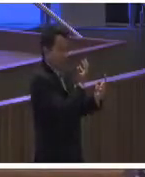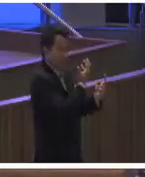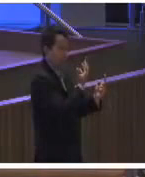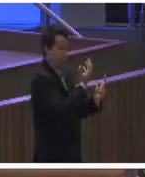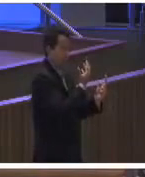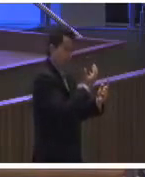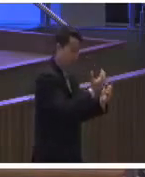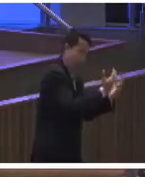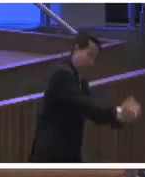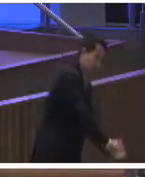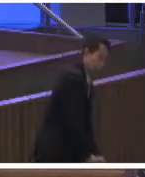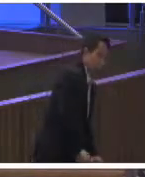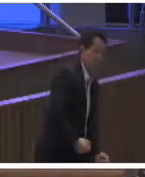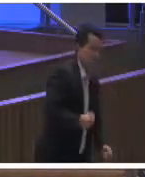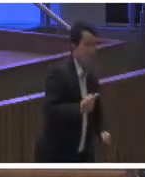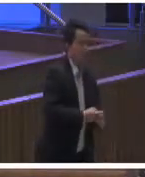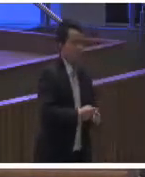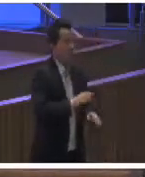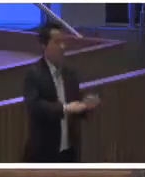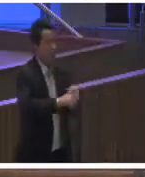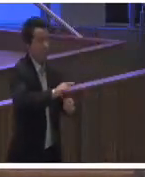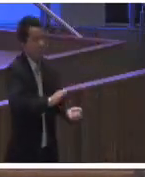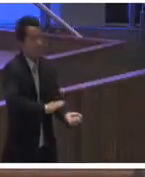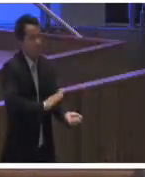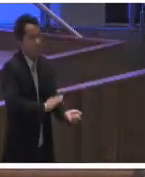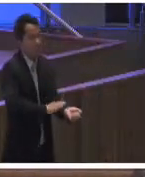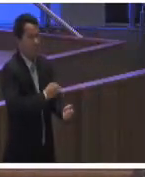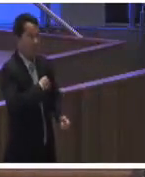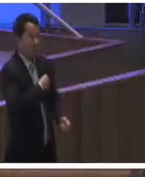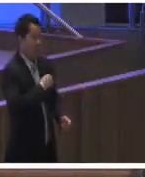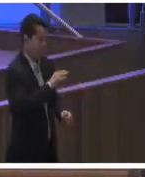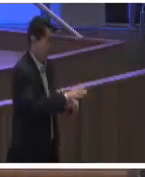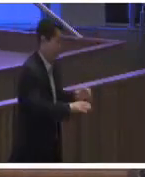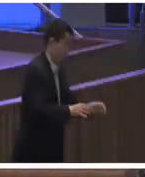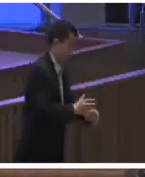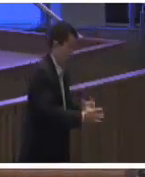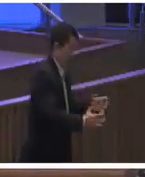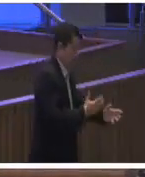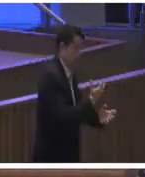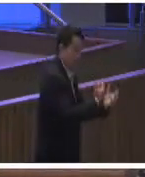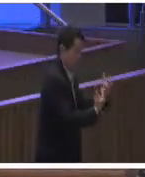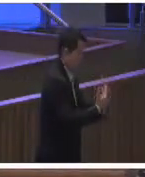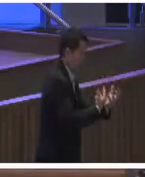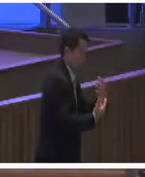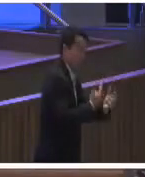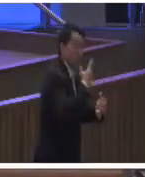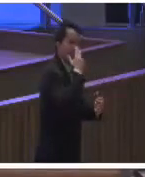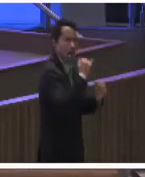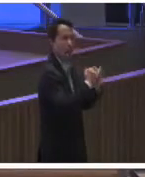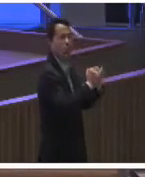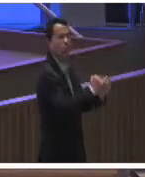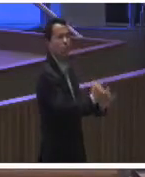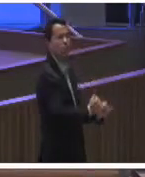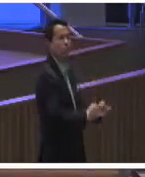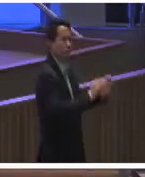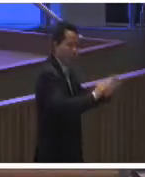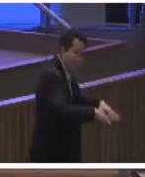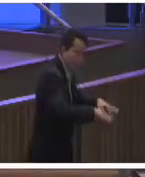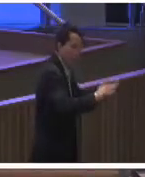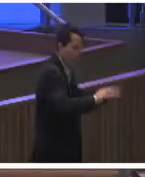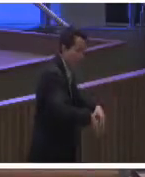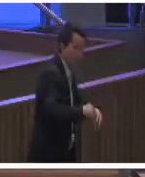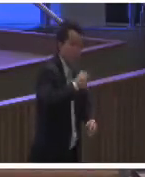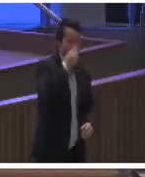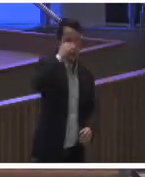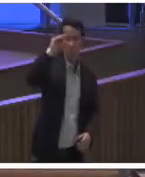enraiza você. Por quê? Porque os deuses desse mundo, os ídolos que você tem, precisam ser quebrados, senão você não vai